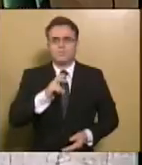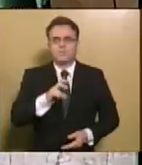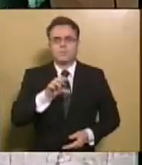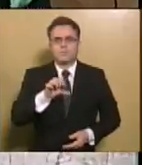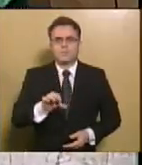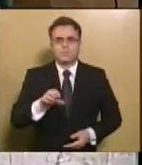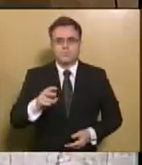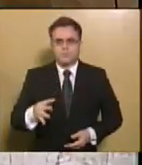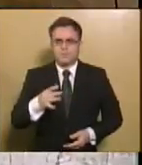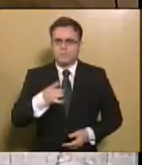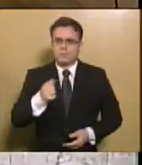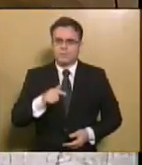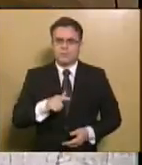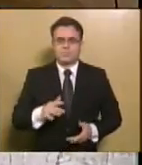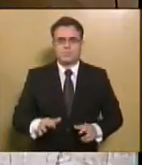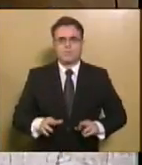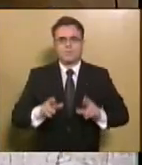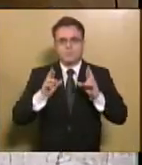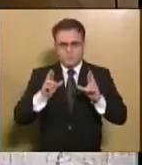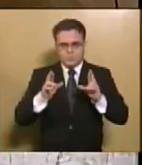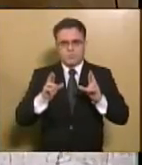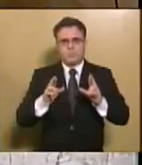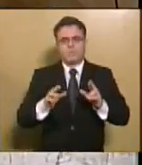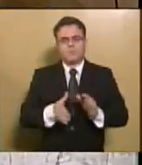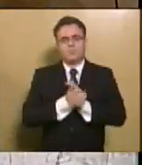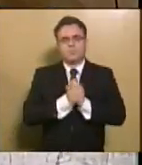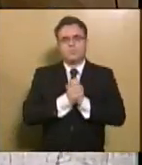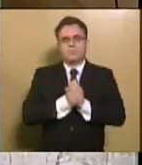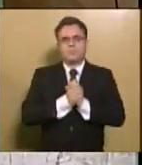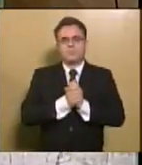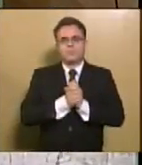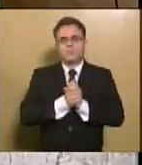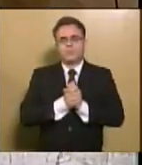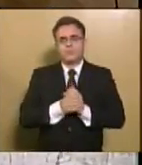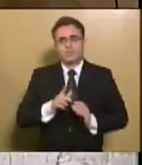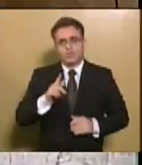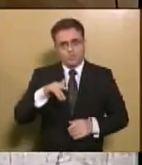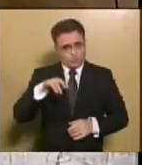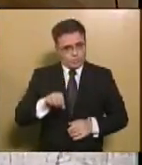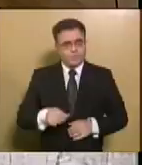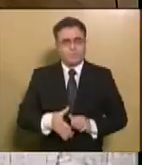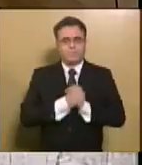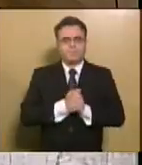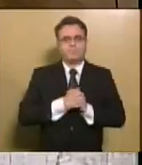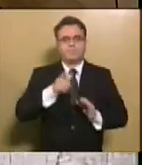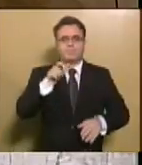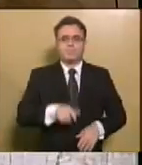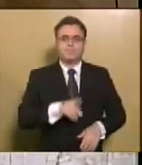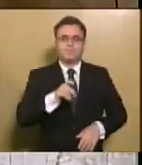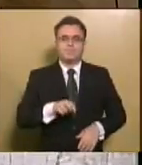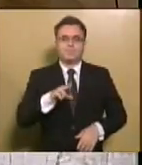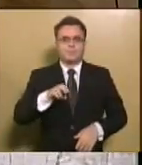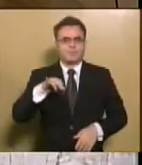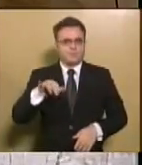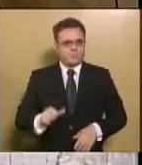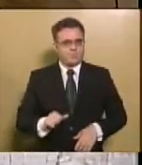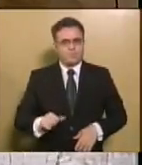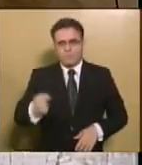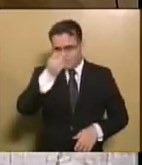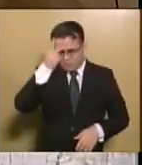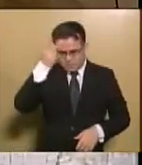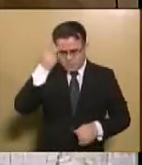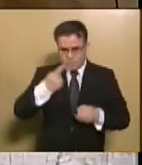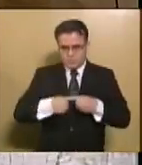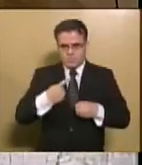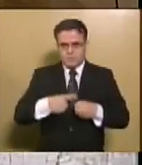594, de autoria do deputado Jorge Passos, congratulações. Excelentíssimo senhor Pedro da Silva, prefeito do município de São Domingos,